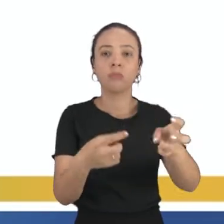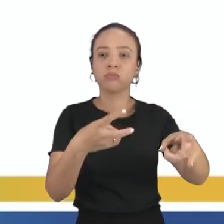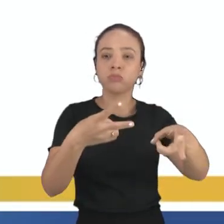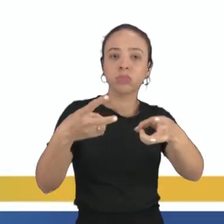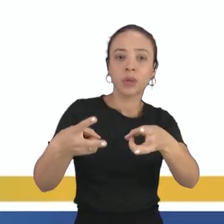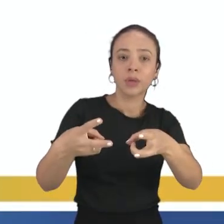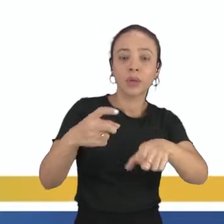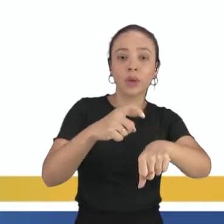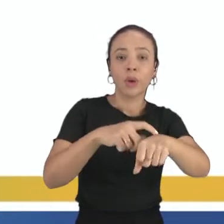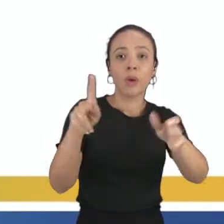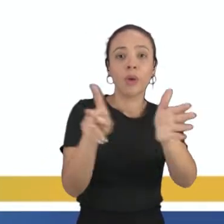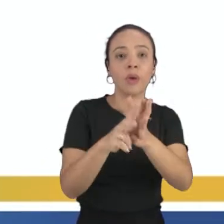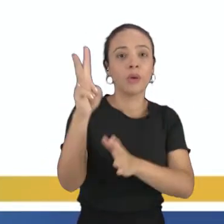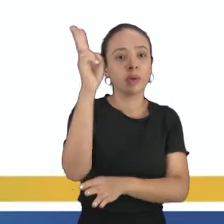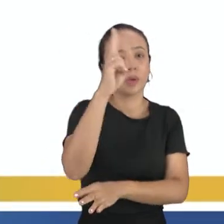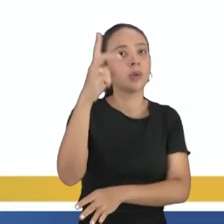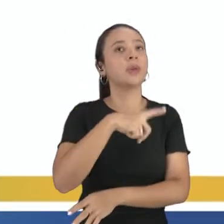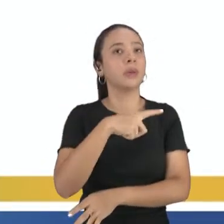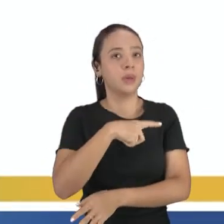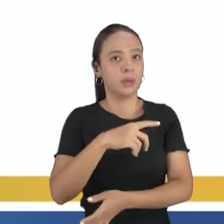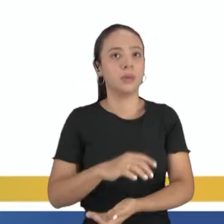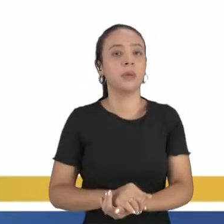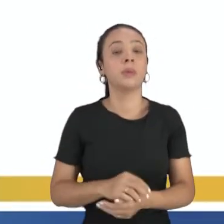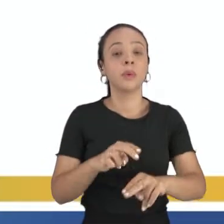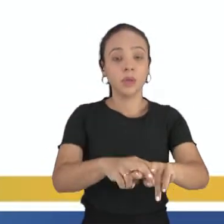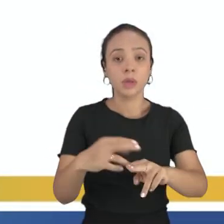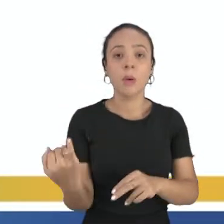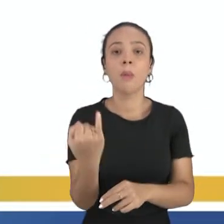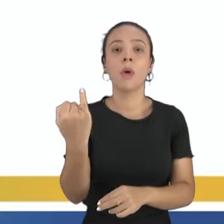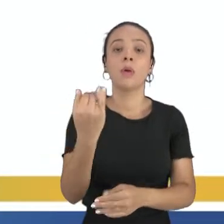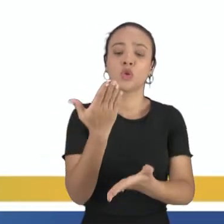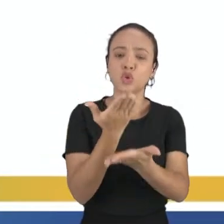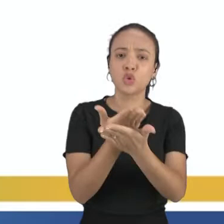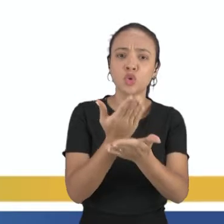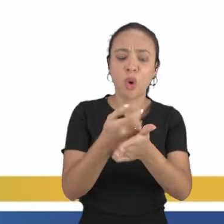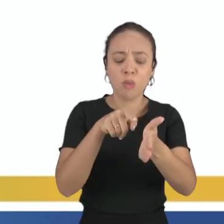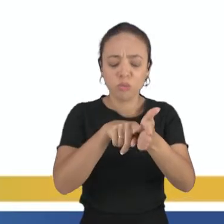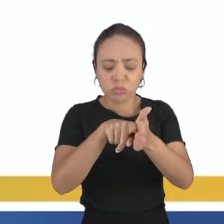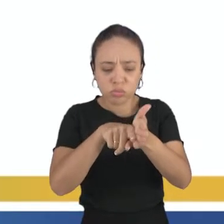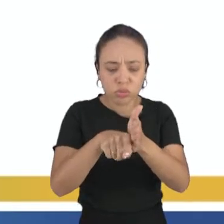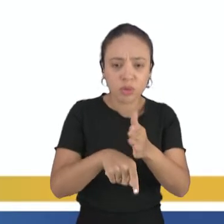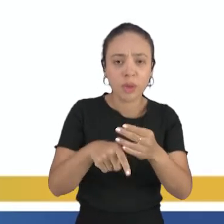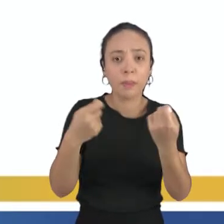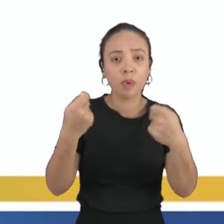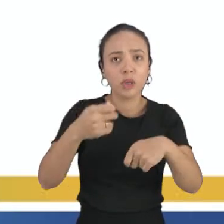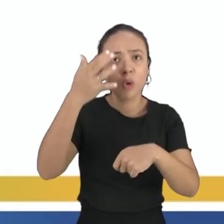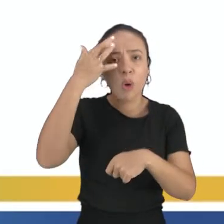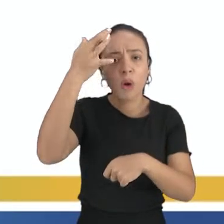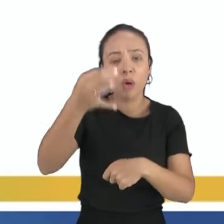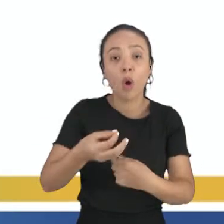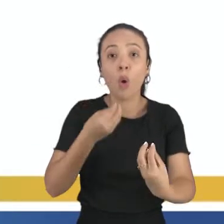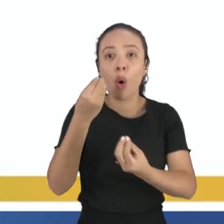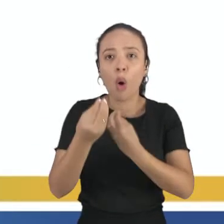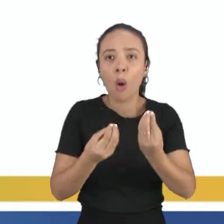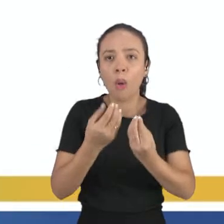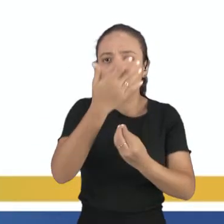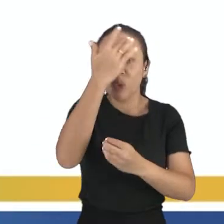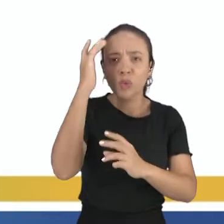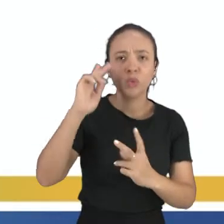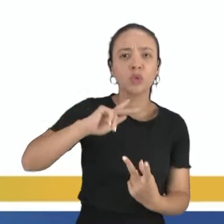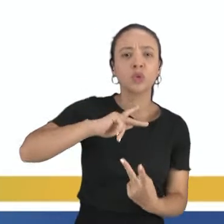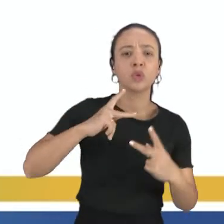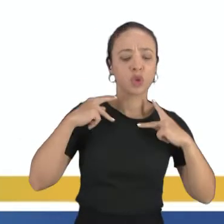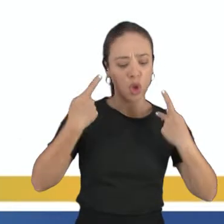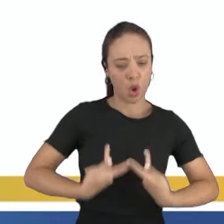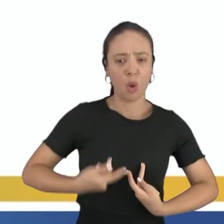histórico que atravessa, sendo um importante campo de estudo para que se compreenda como os nossos antepassados